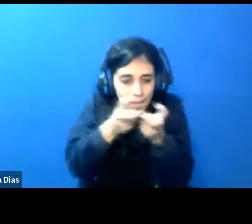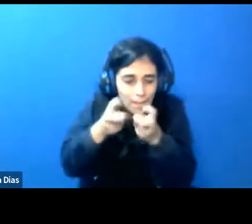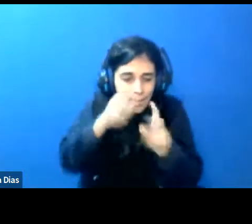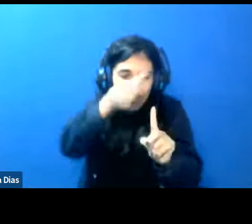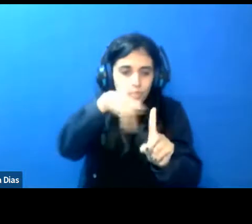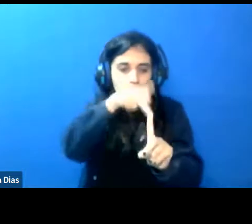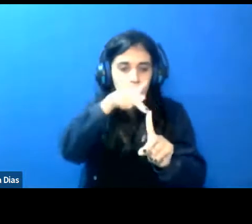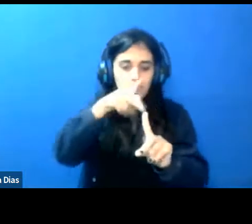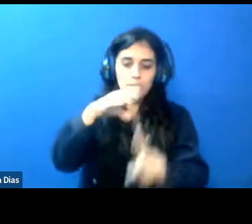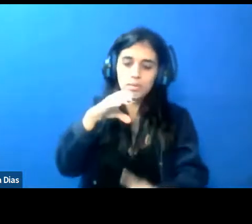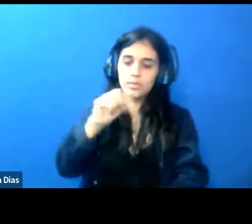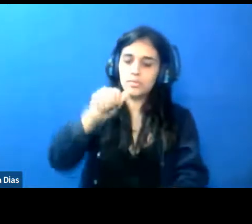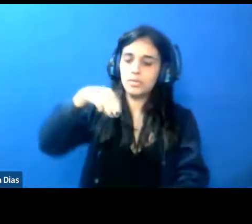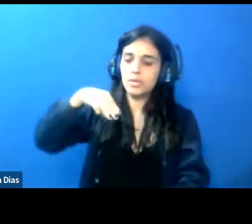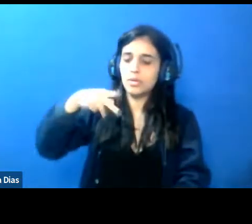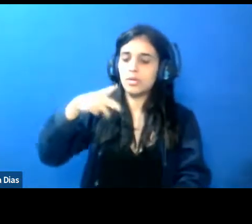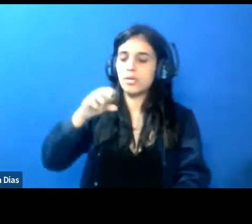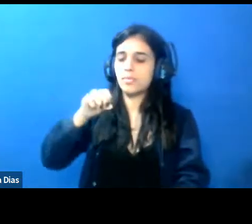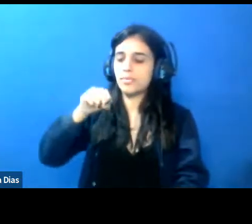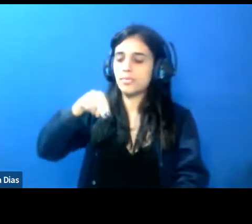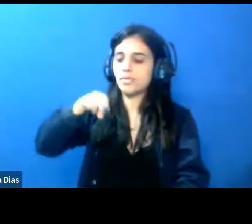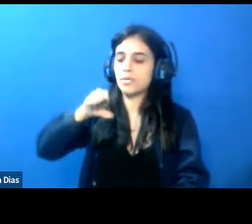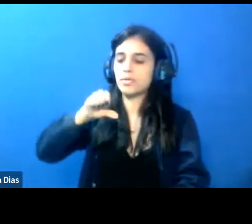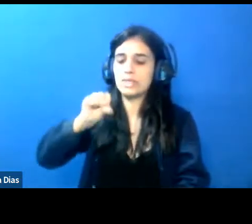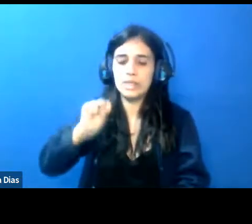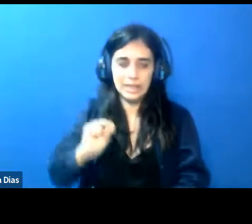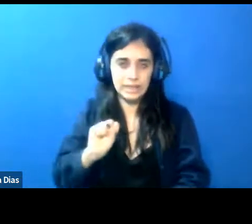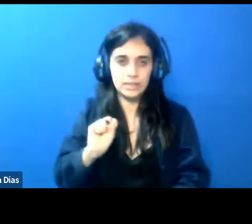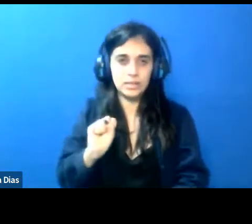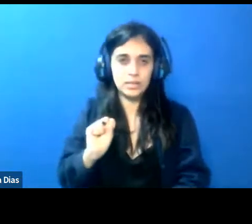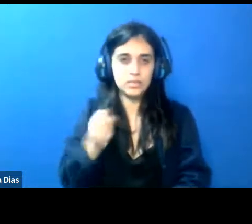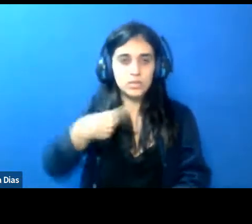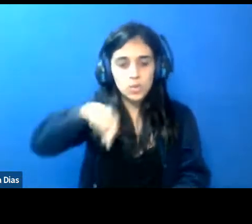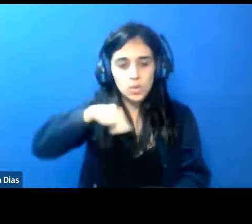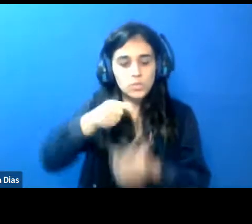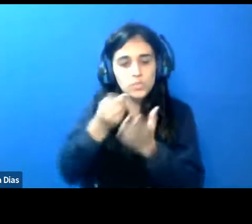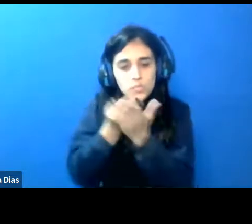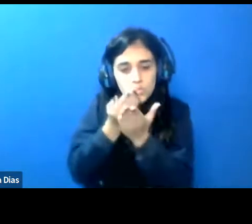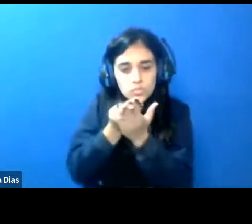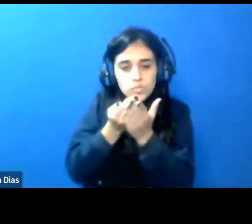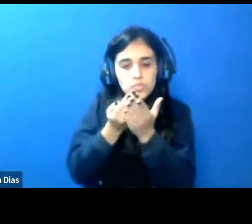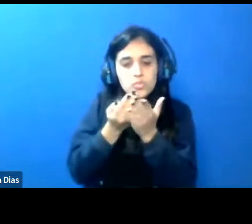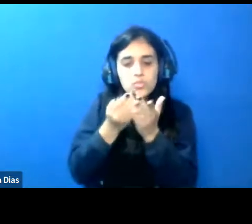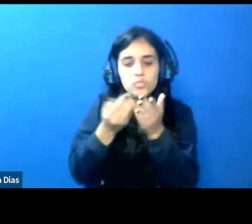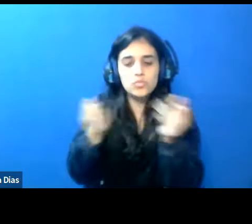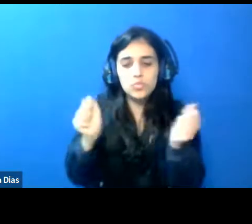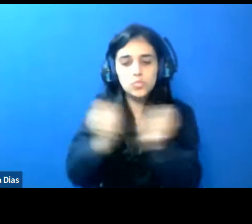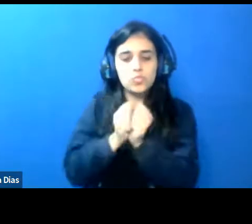através desses debates, de nós trabalharmos esse tema com a família,